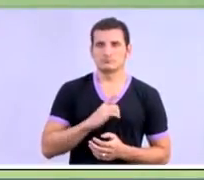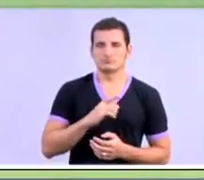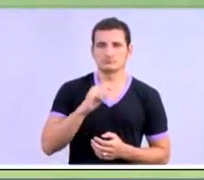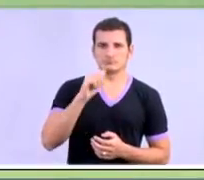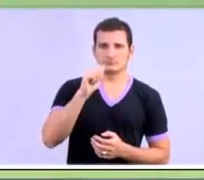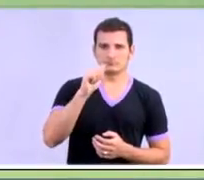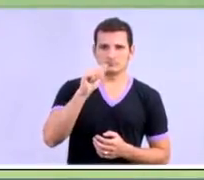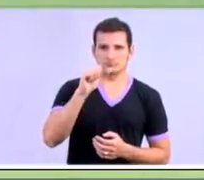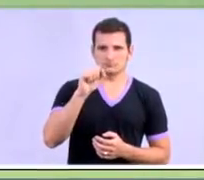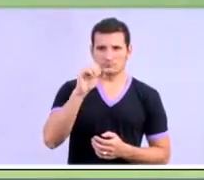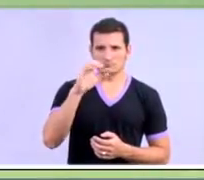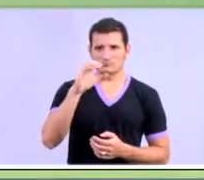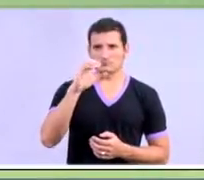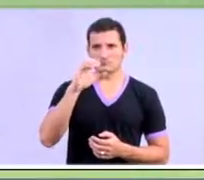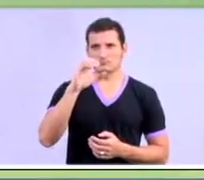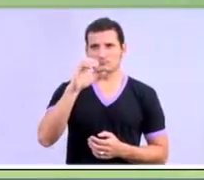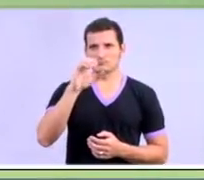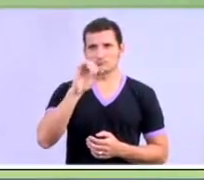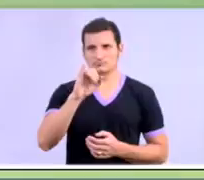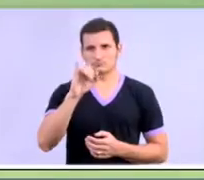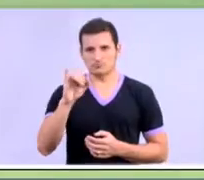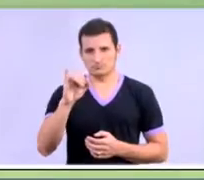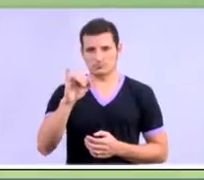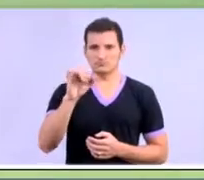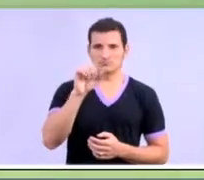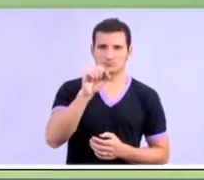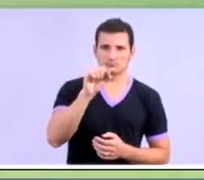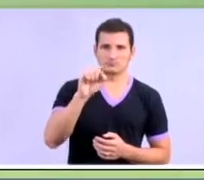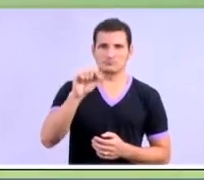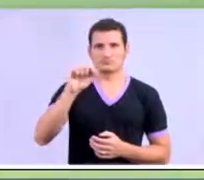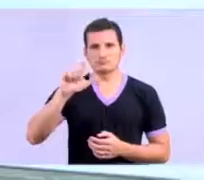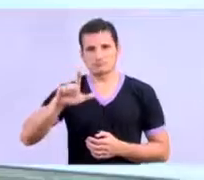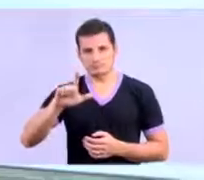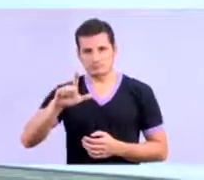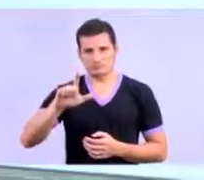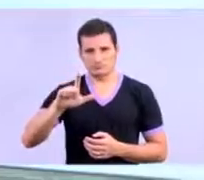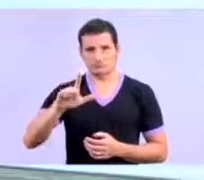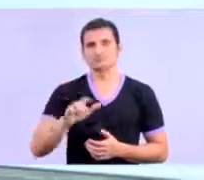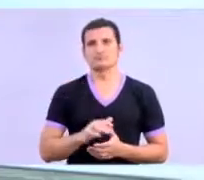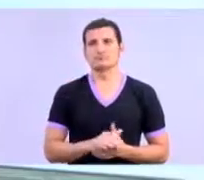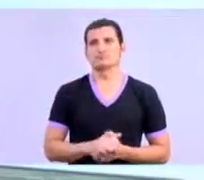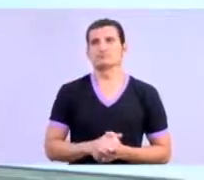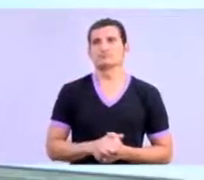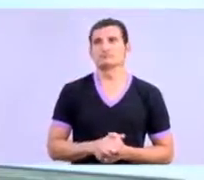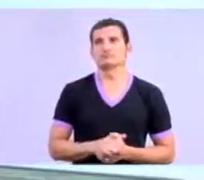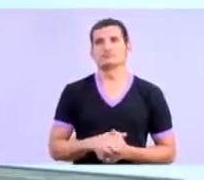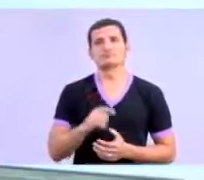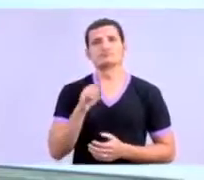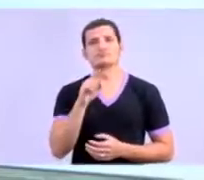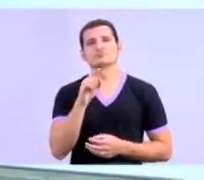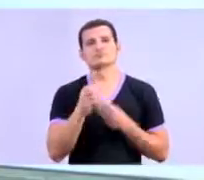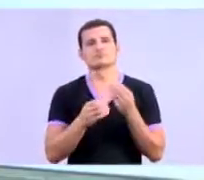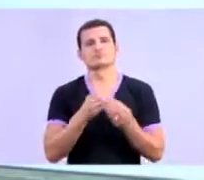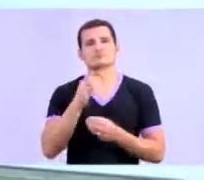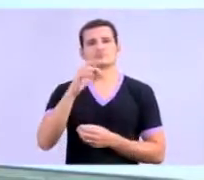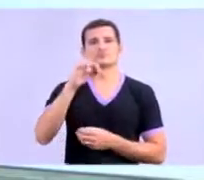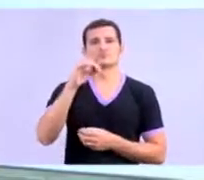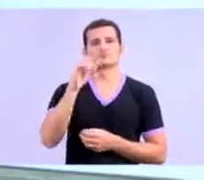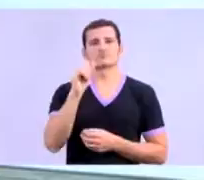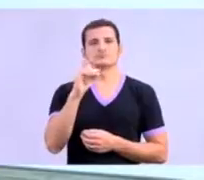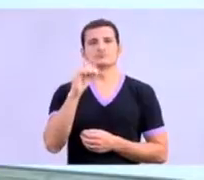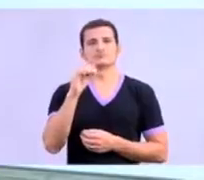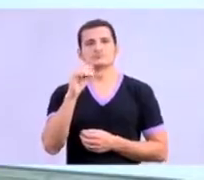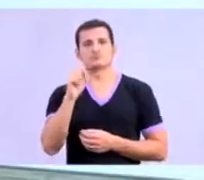ASCII, SSL, que envolve criptografia, ou seja, a gente está falando aí de como os dados vão ser representados.